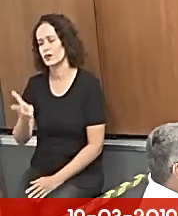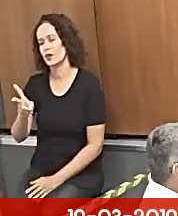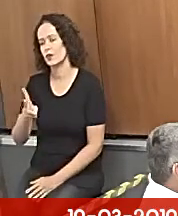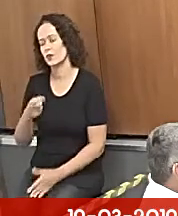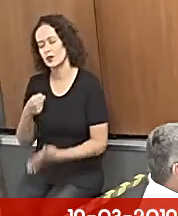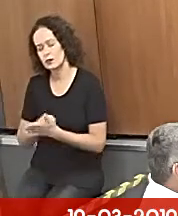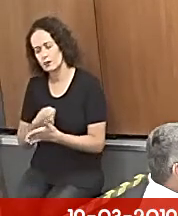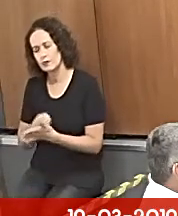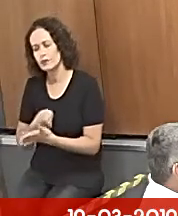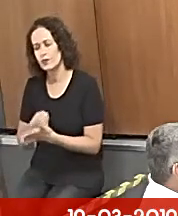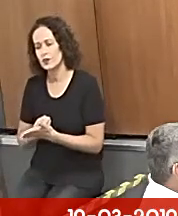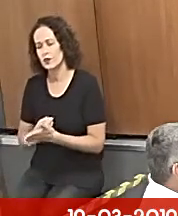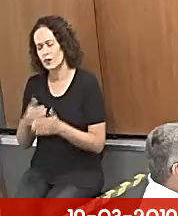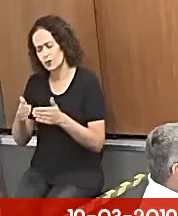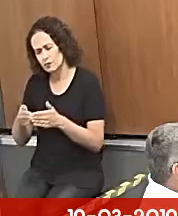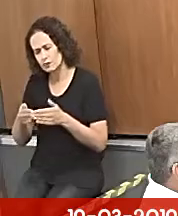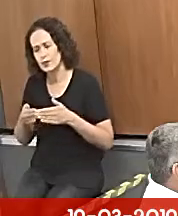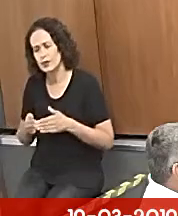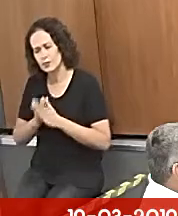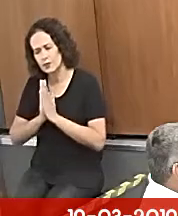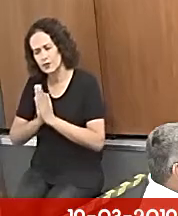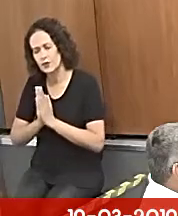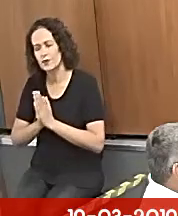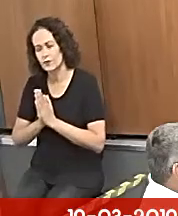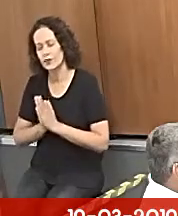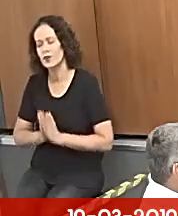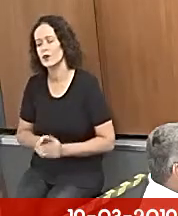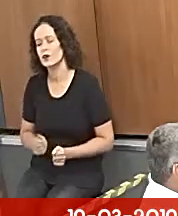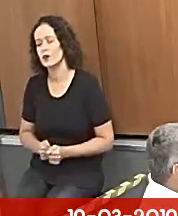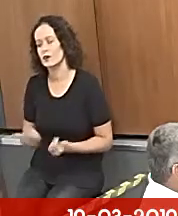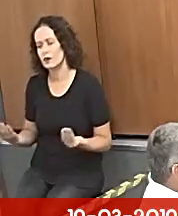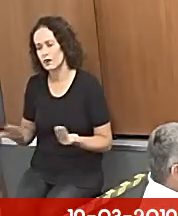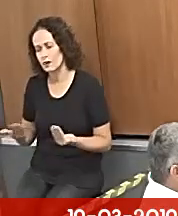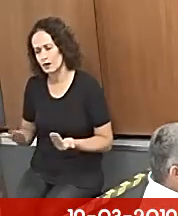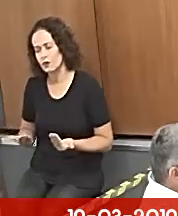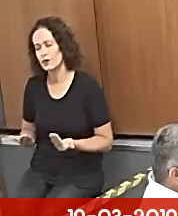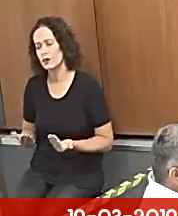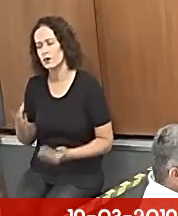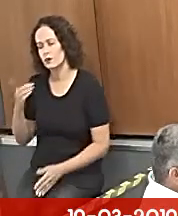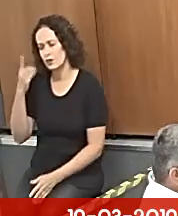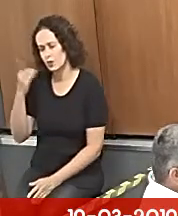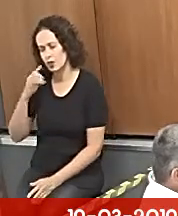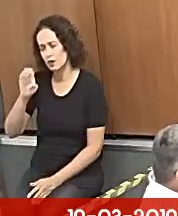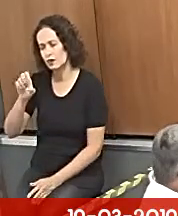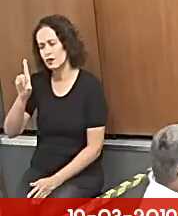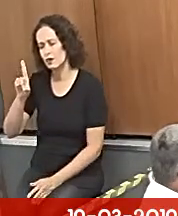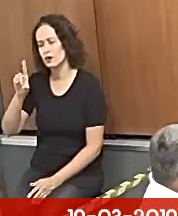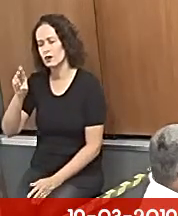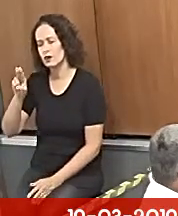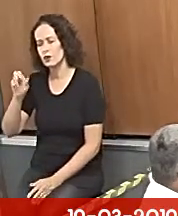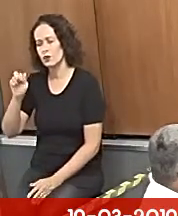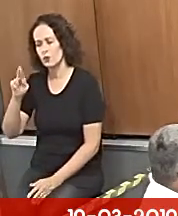luta lhe peço licença então e passou a presidência para o deputado bardot aqui bechi